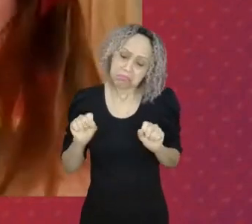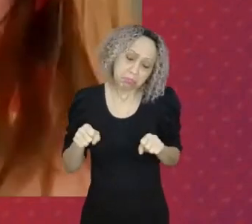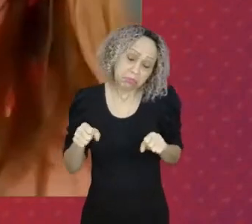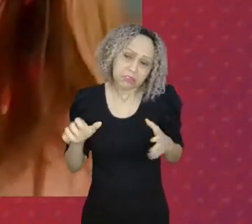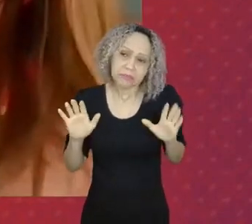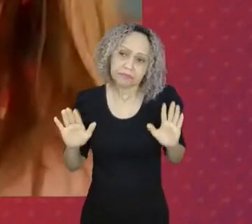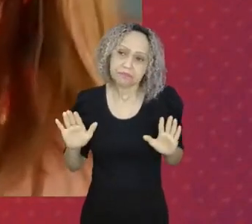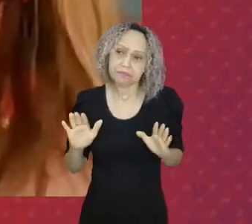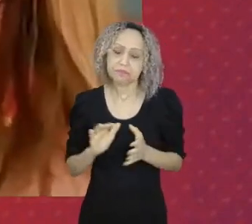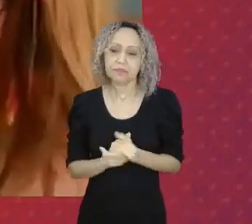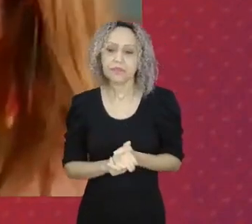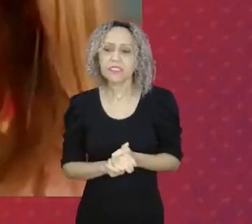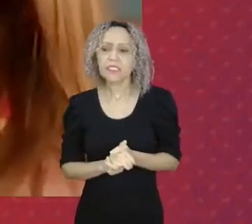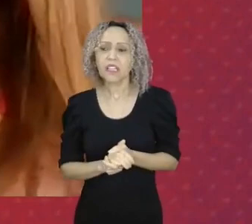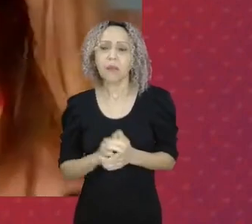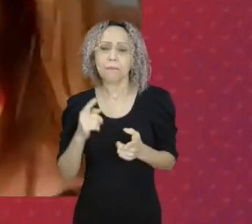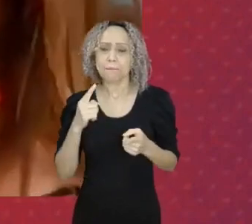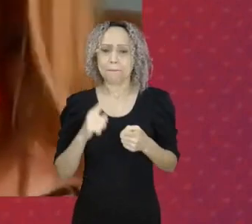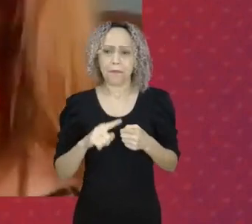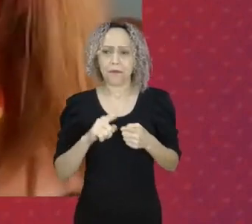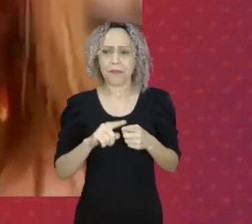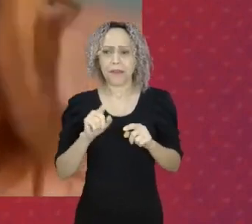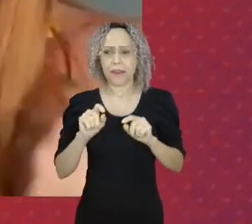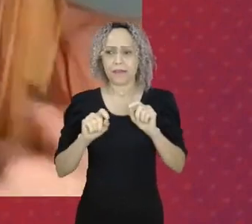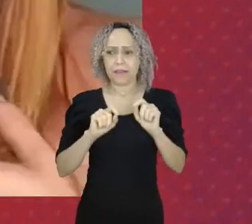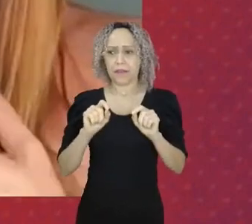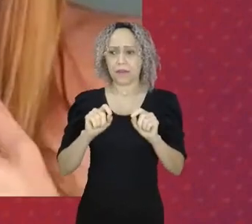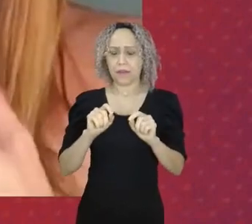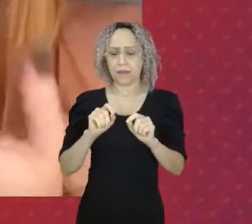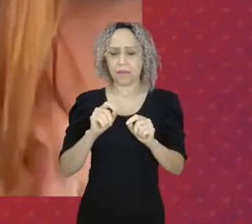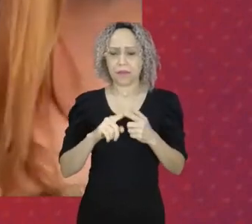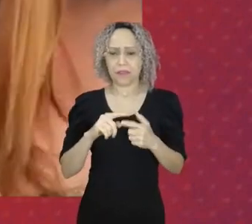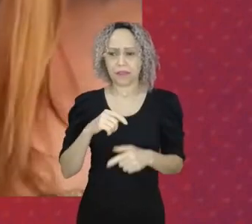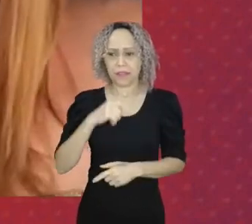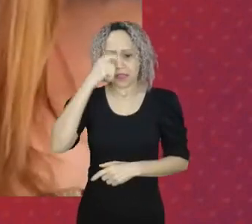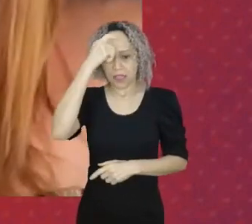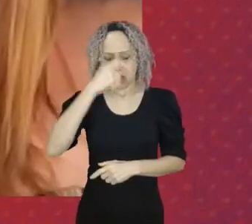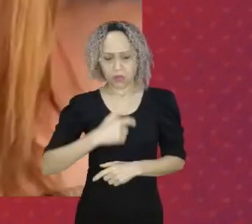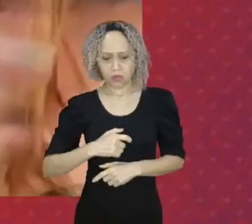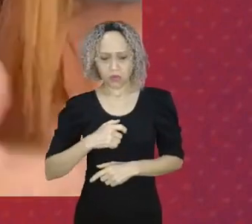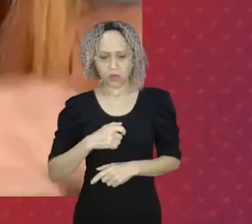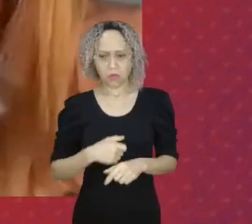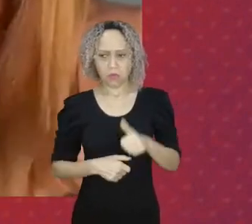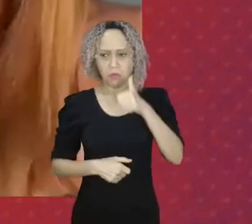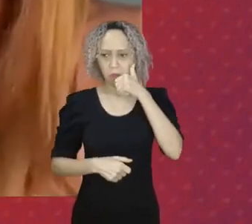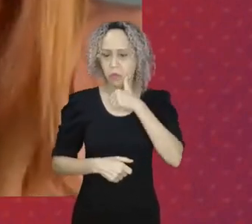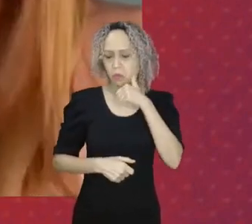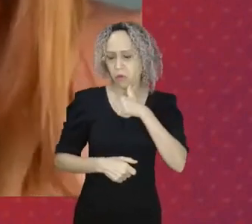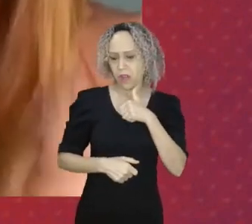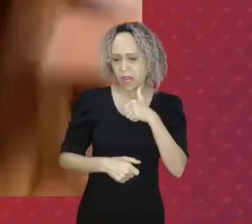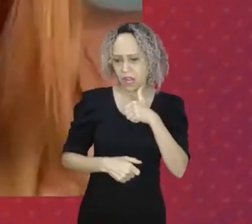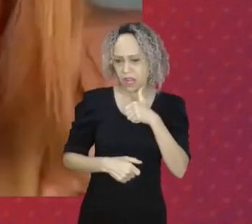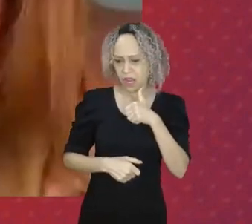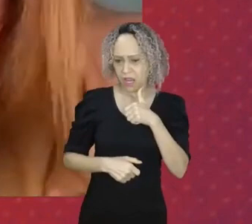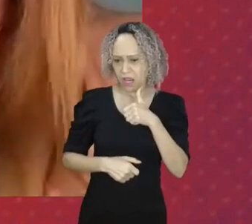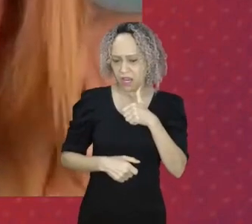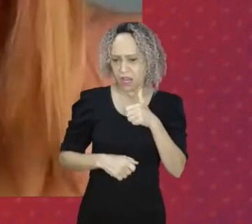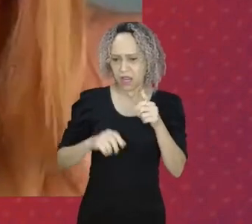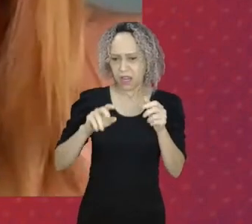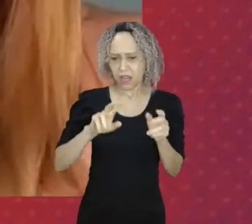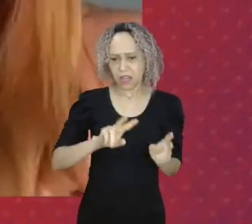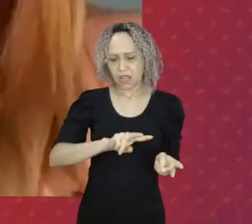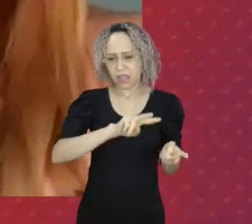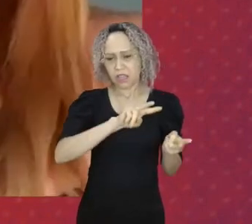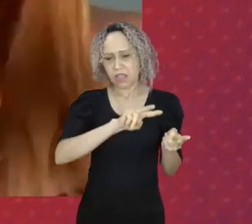isso, né? Porque não é porque eu sou mulher e eu fiz uma transição de gênero e me entendo